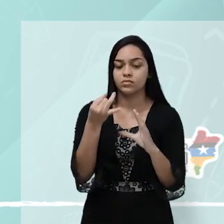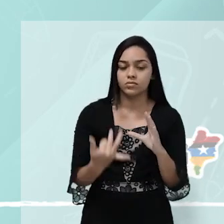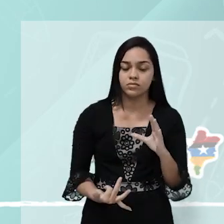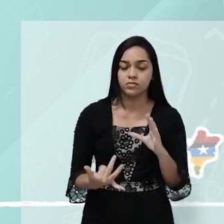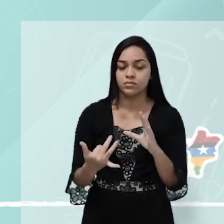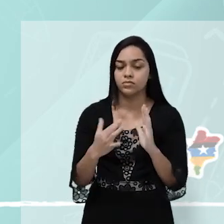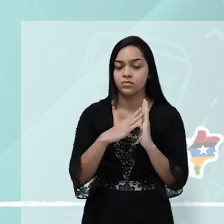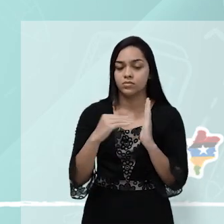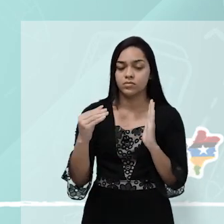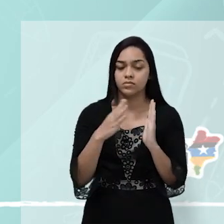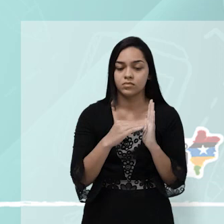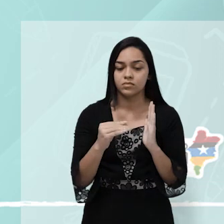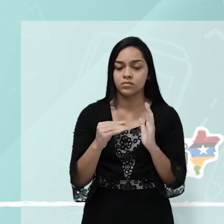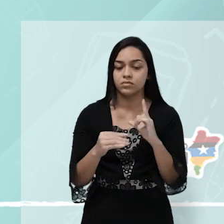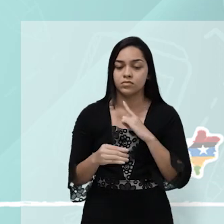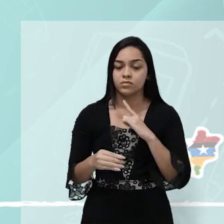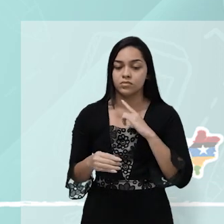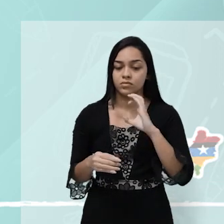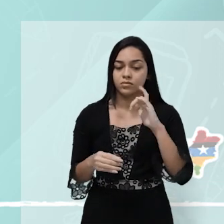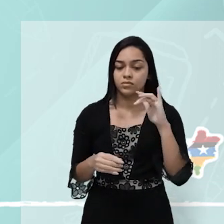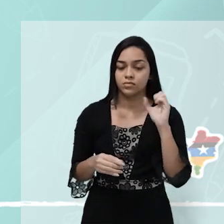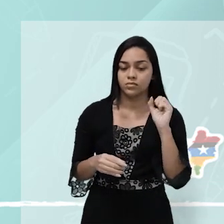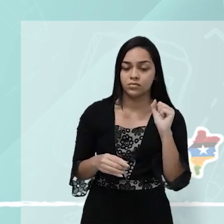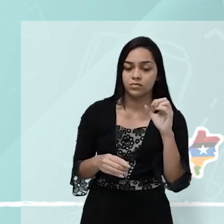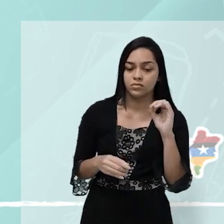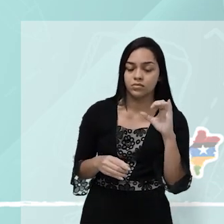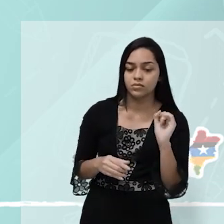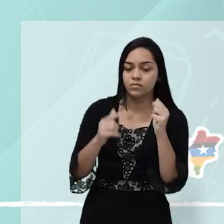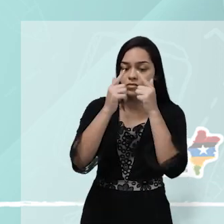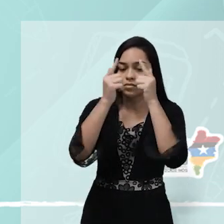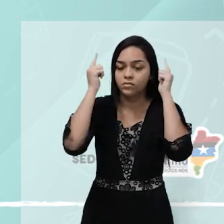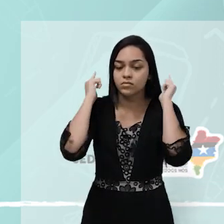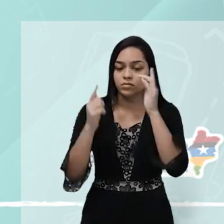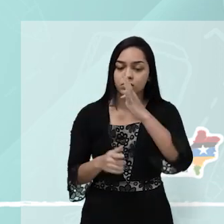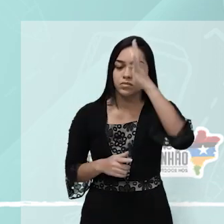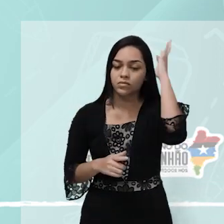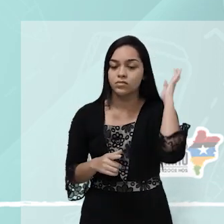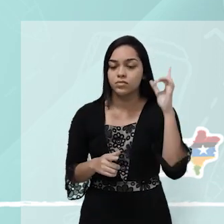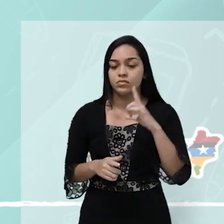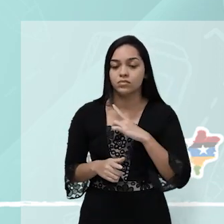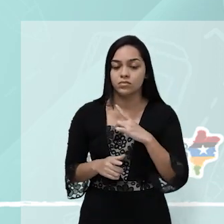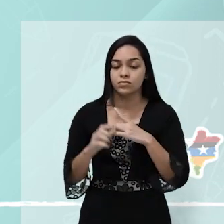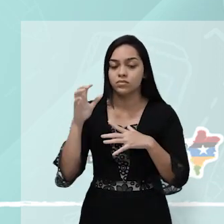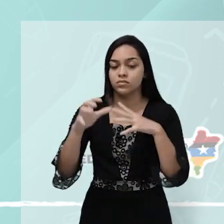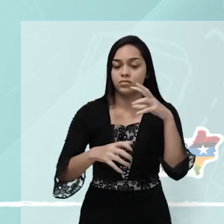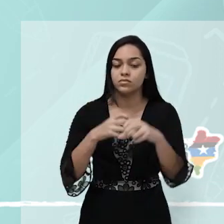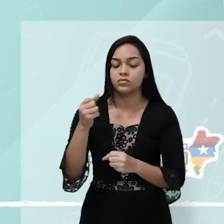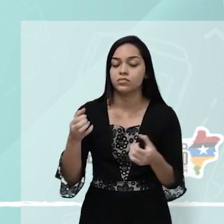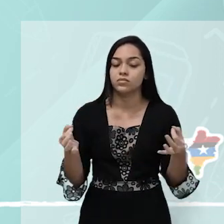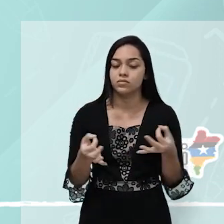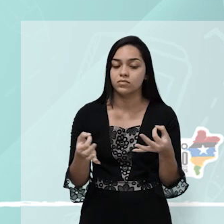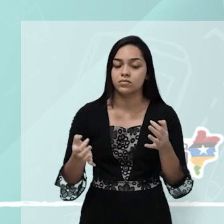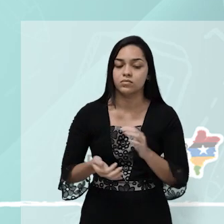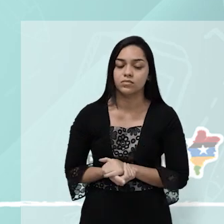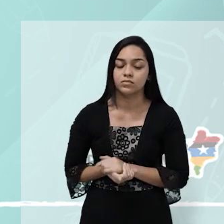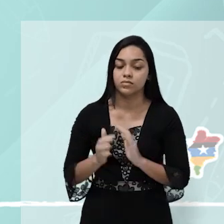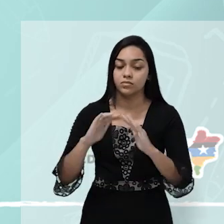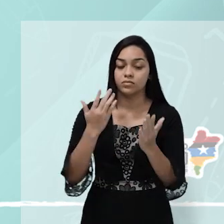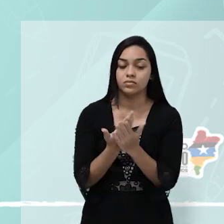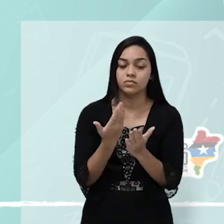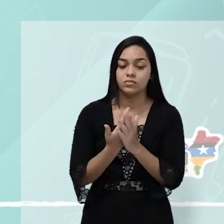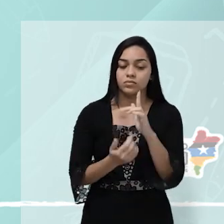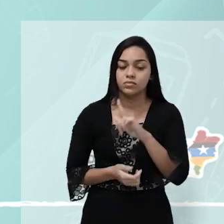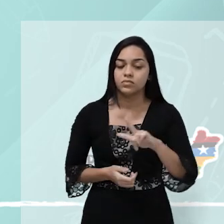principal característica a imitação dos modelos clássicos greco-romanos, o humanismo e a busca pela perfeição.